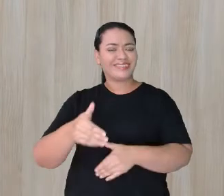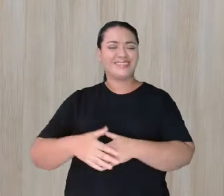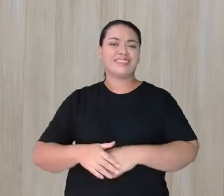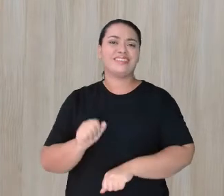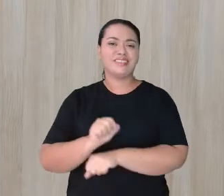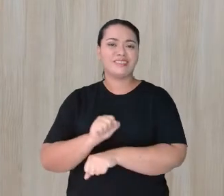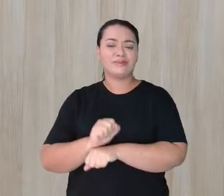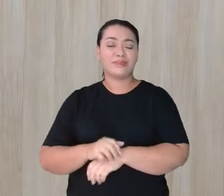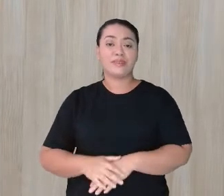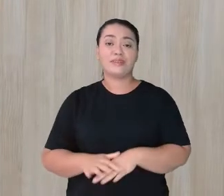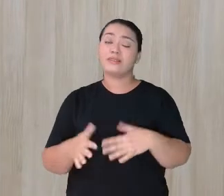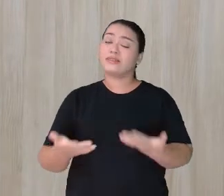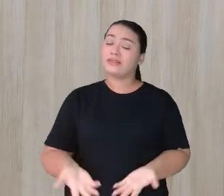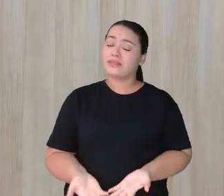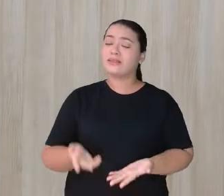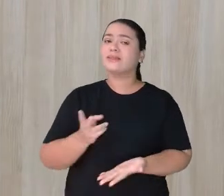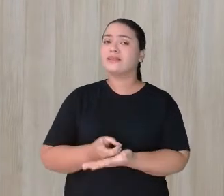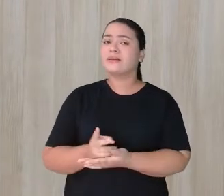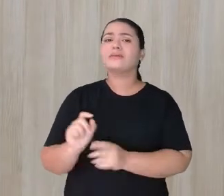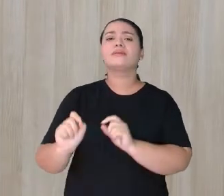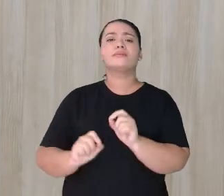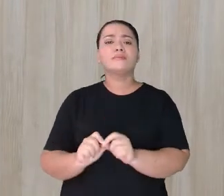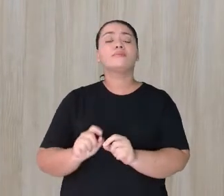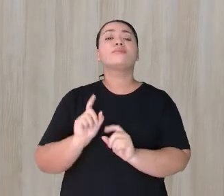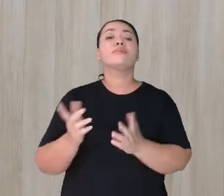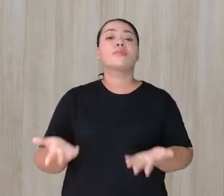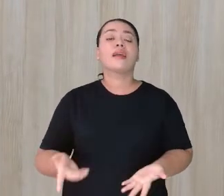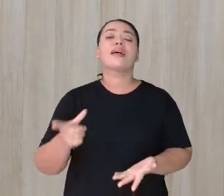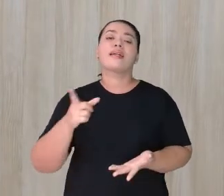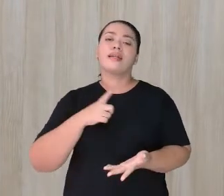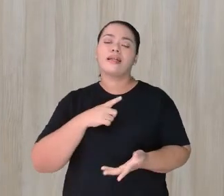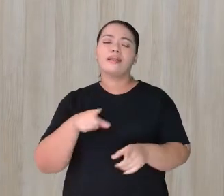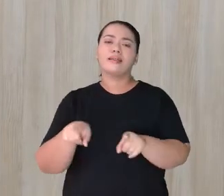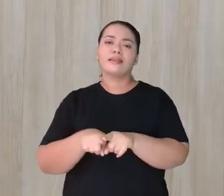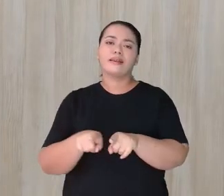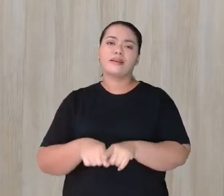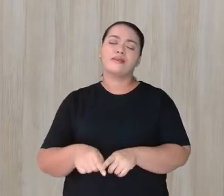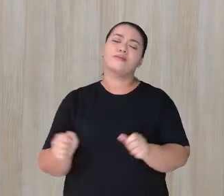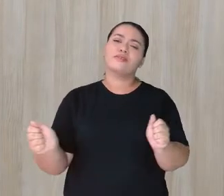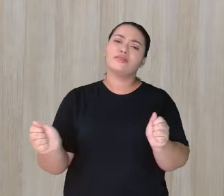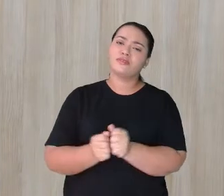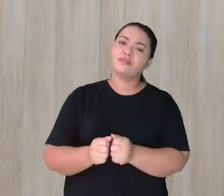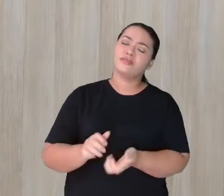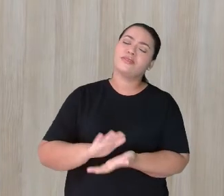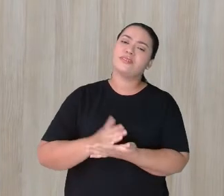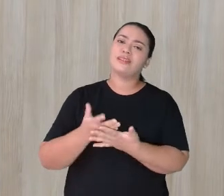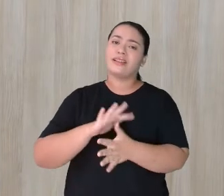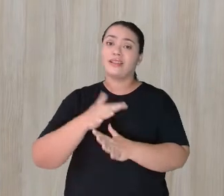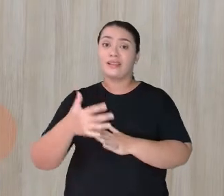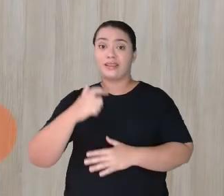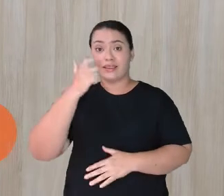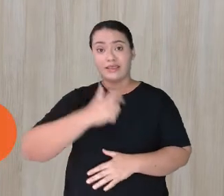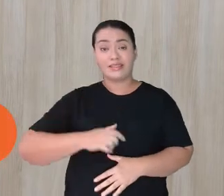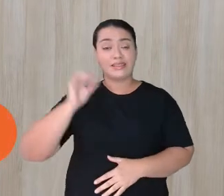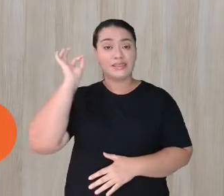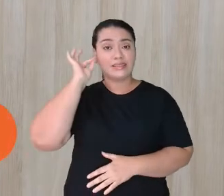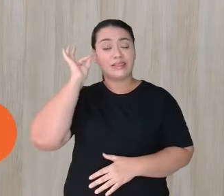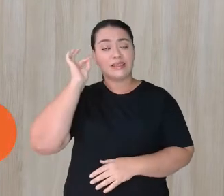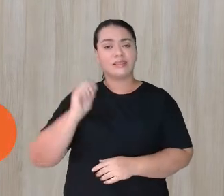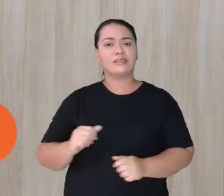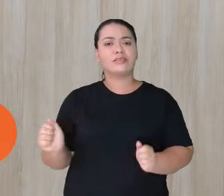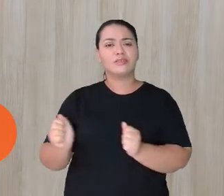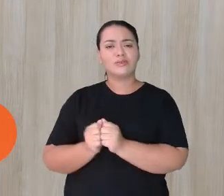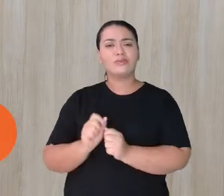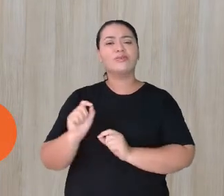vocês. Mas, como sempre, nós também estamos aqui com a nossa querida intérprete de Libras, Gisela, que vai conosco